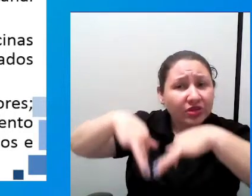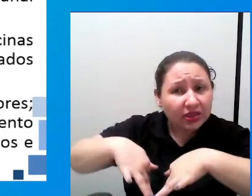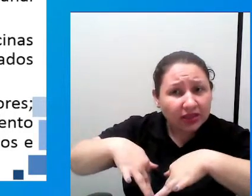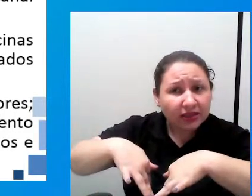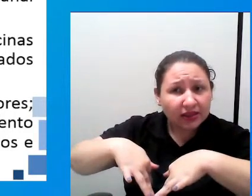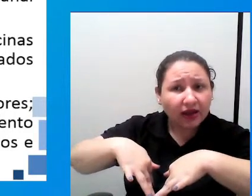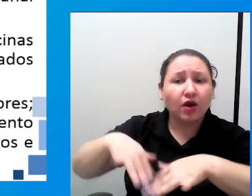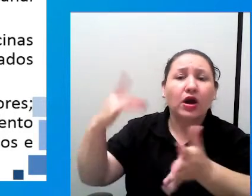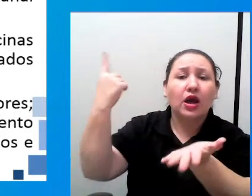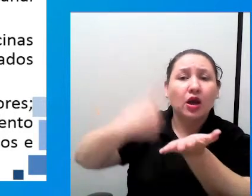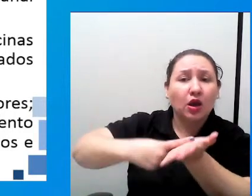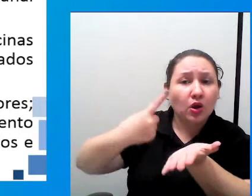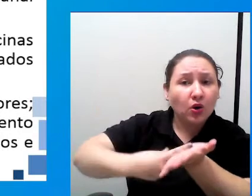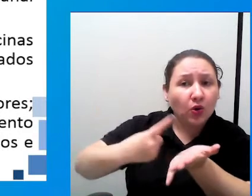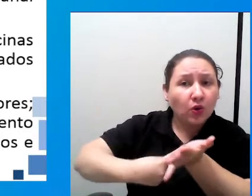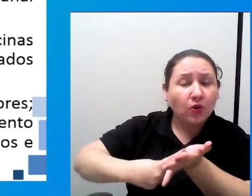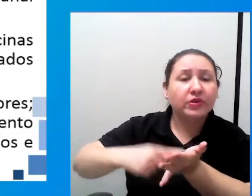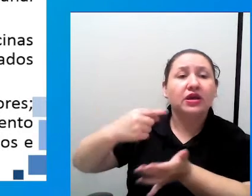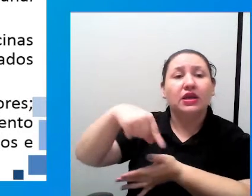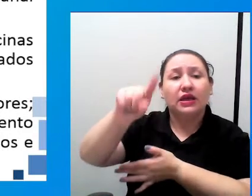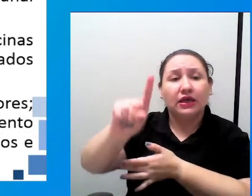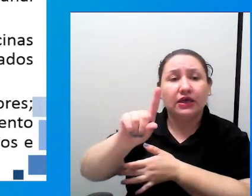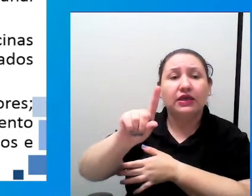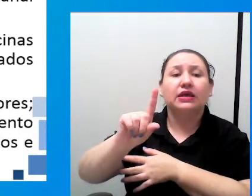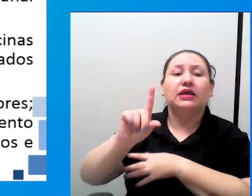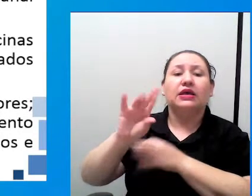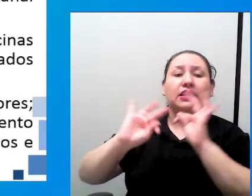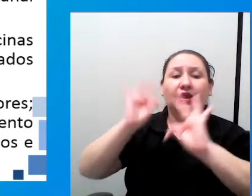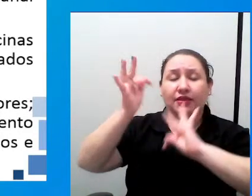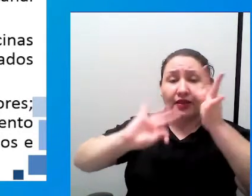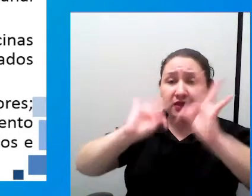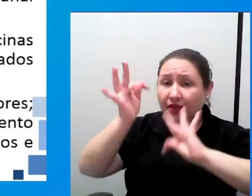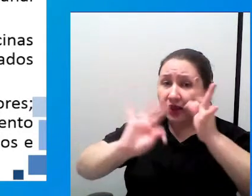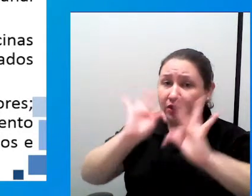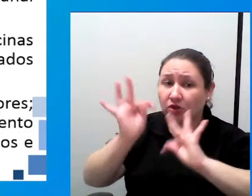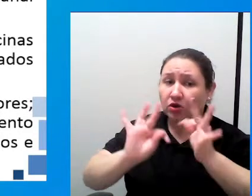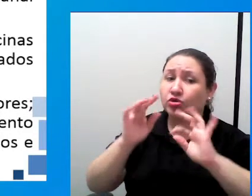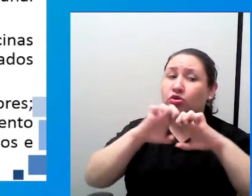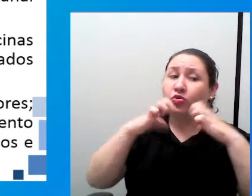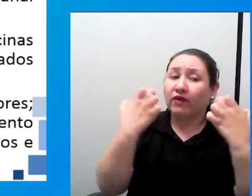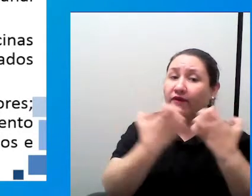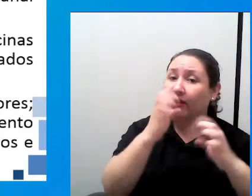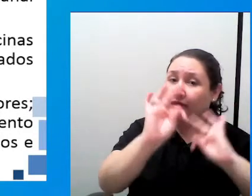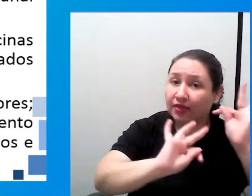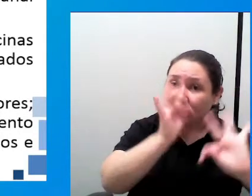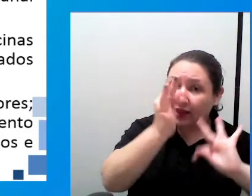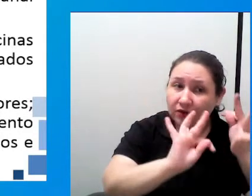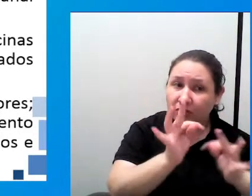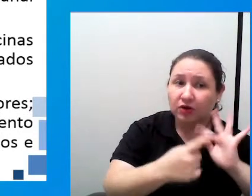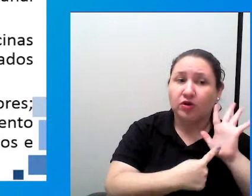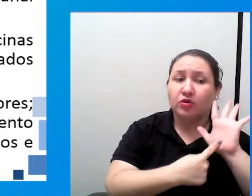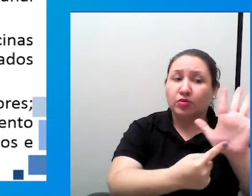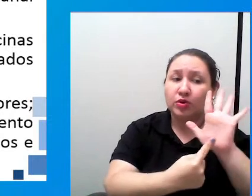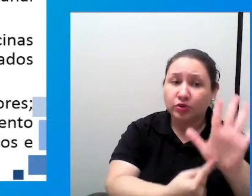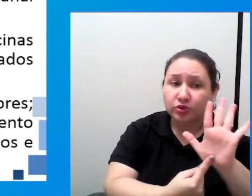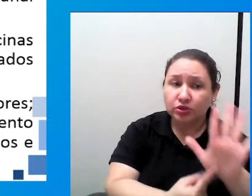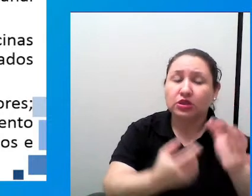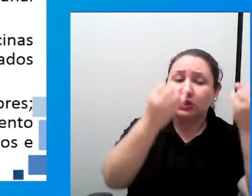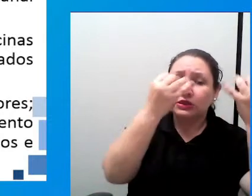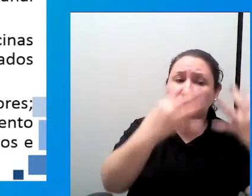Semana Tecnológica, demonstrando os resultados, apresentando como foi feita, a metodologia que foi